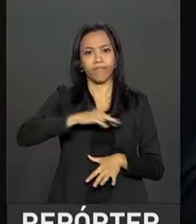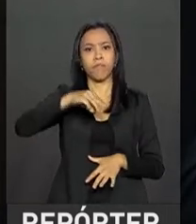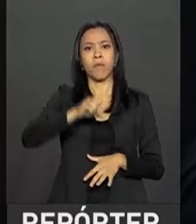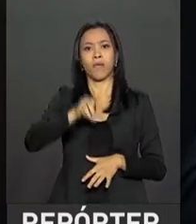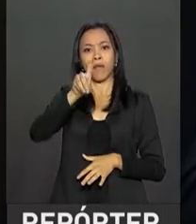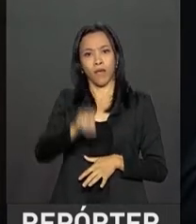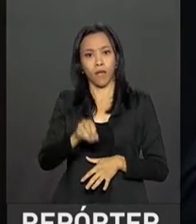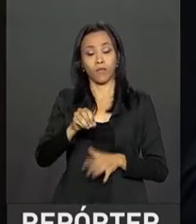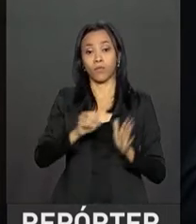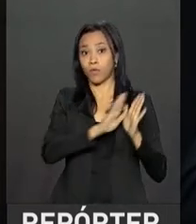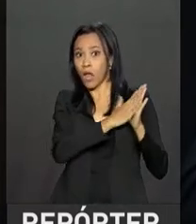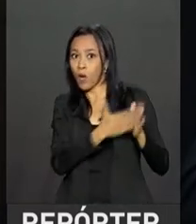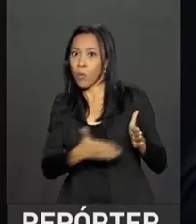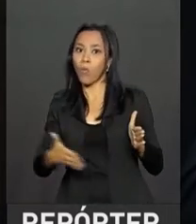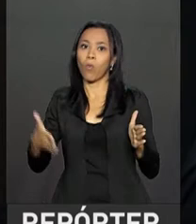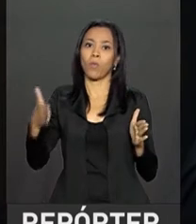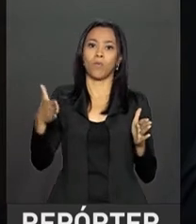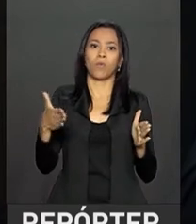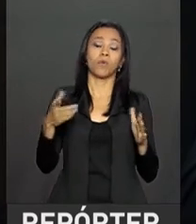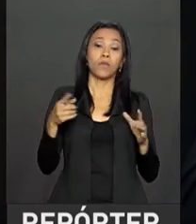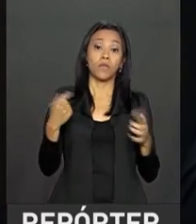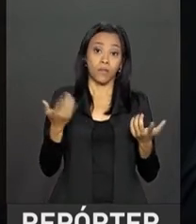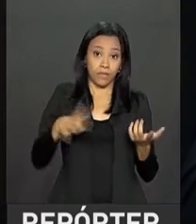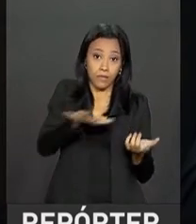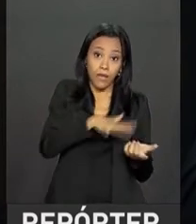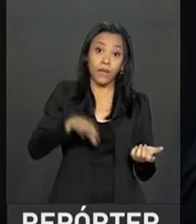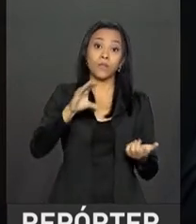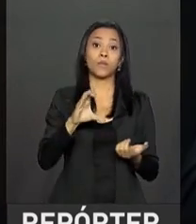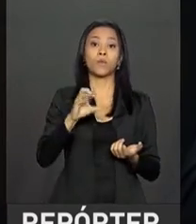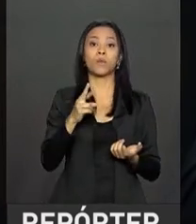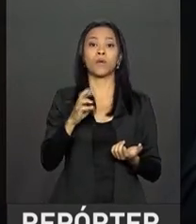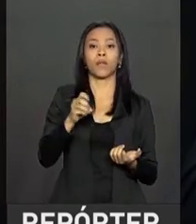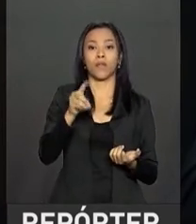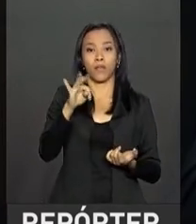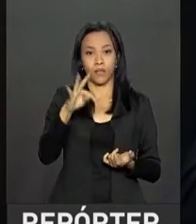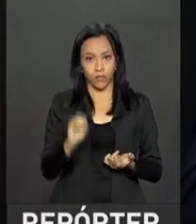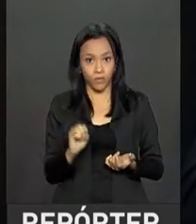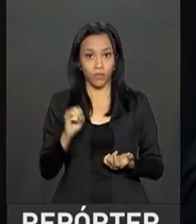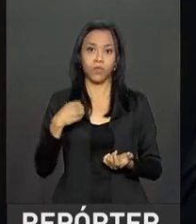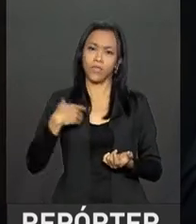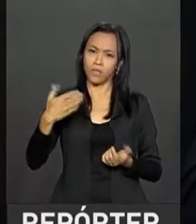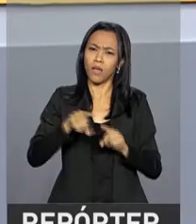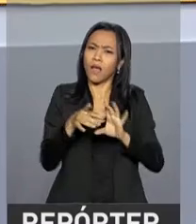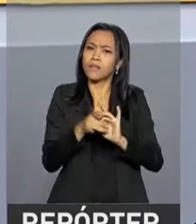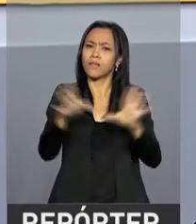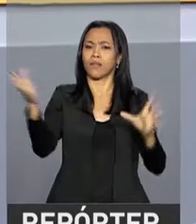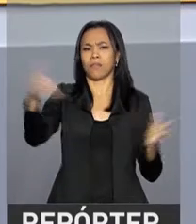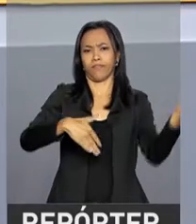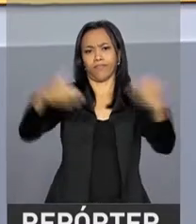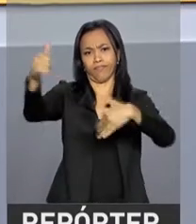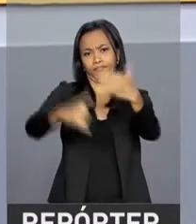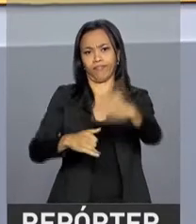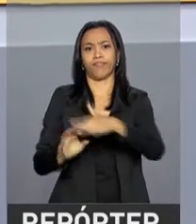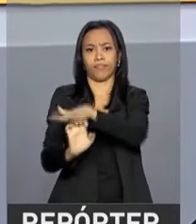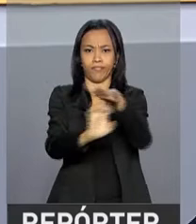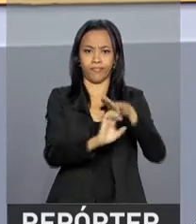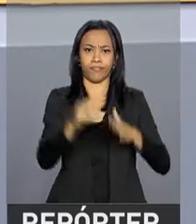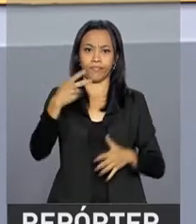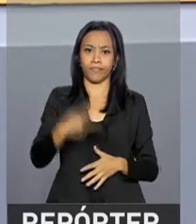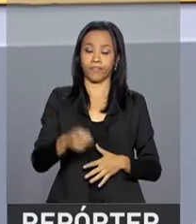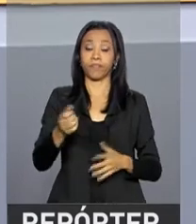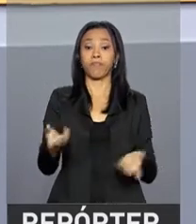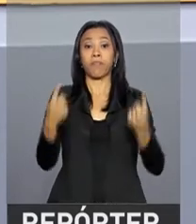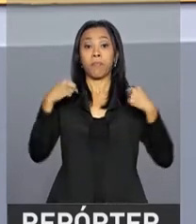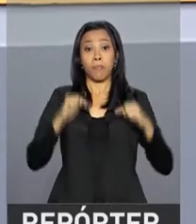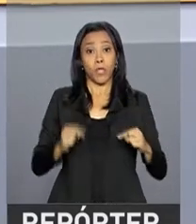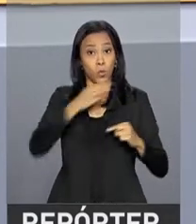crédito e facilitar o acesso dos investidores a esse mercado e o ministro da fazenda e henrique